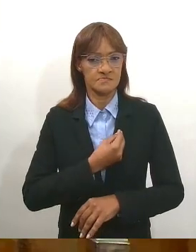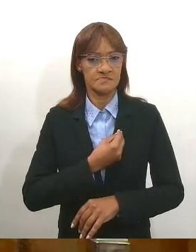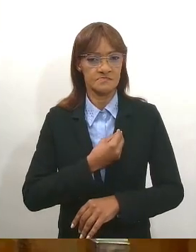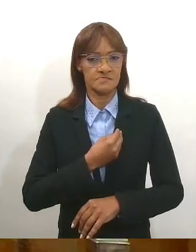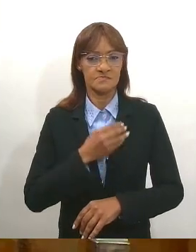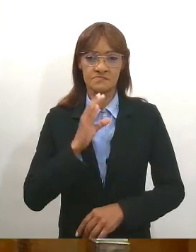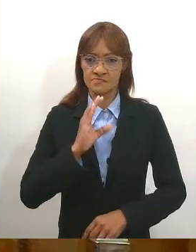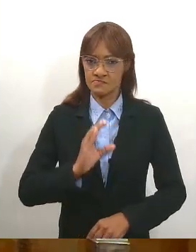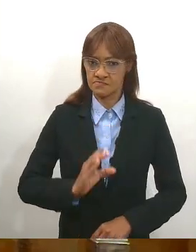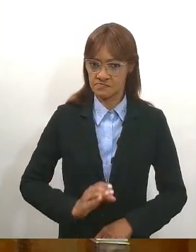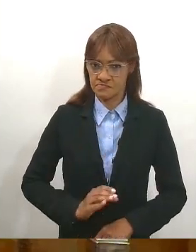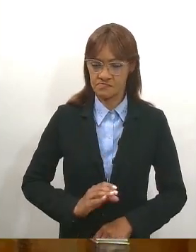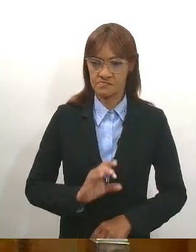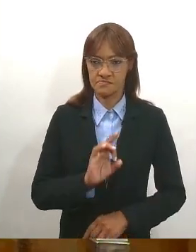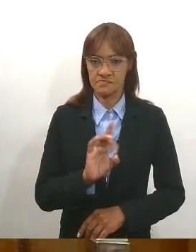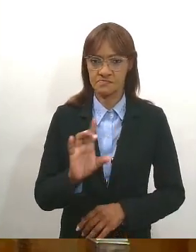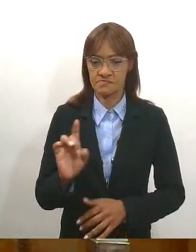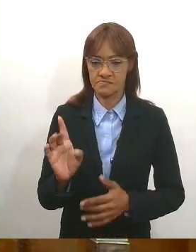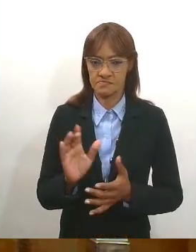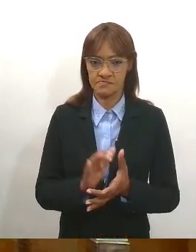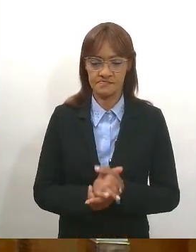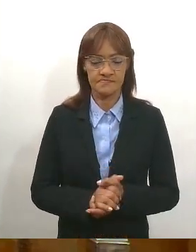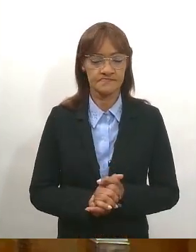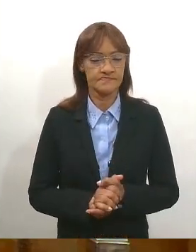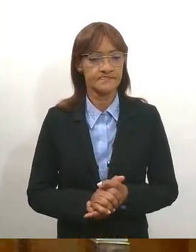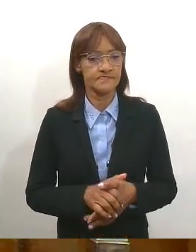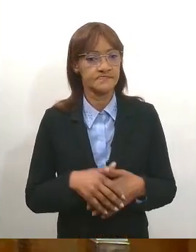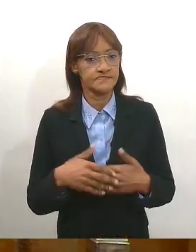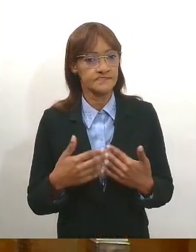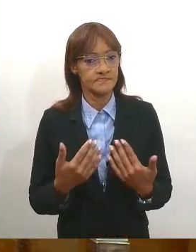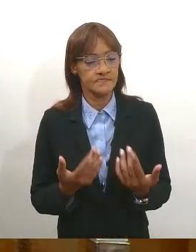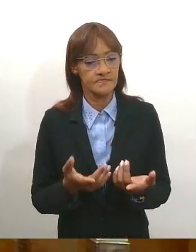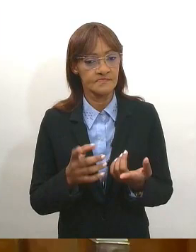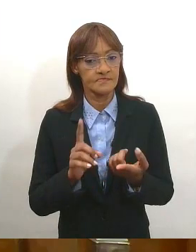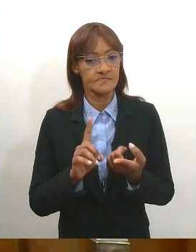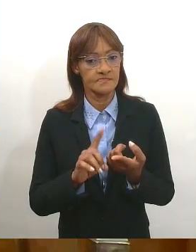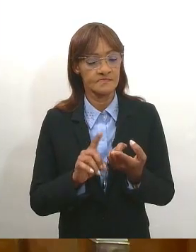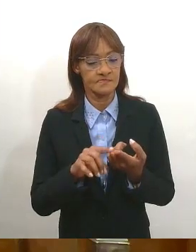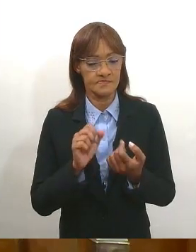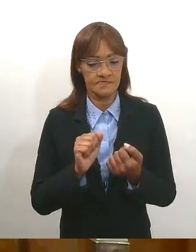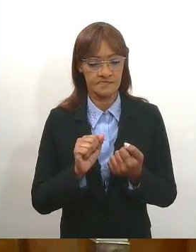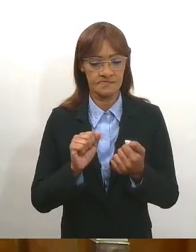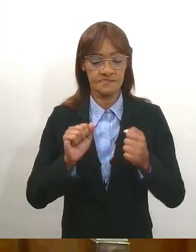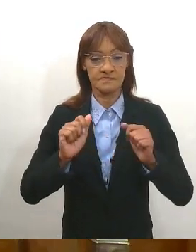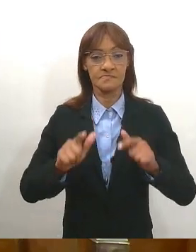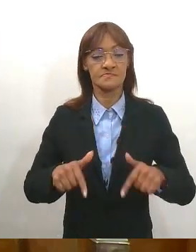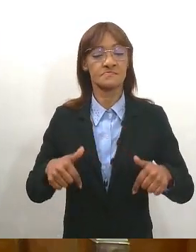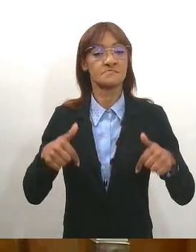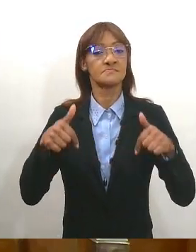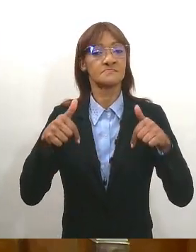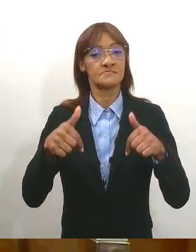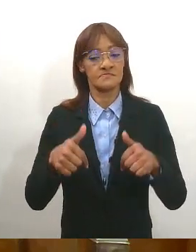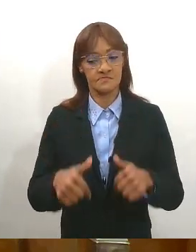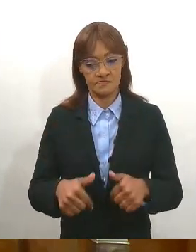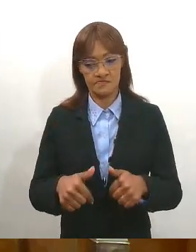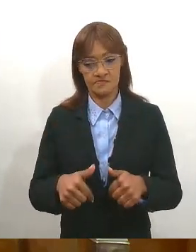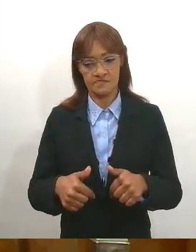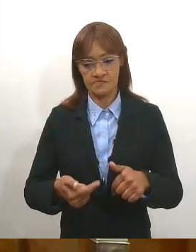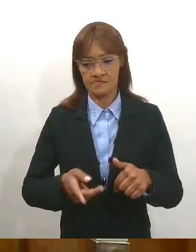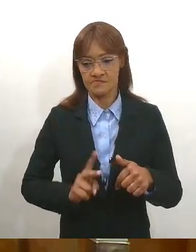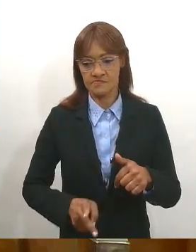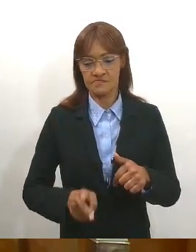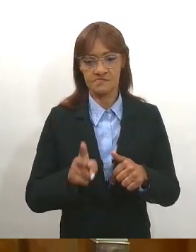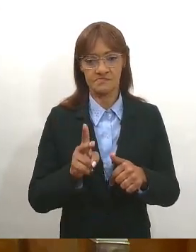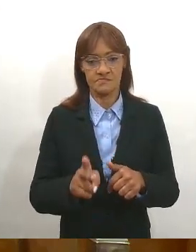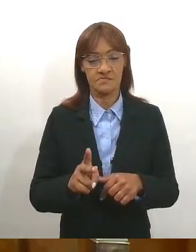Também, senhor presidente, a luta em defesa da reserva extrativista das Mangabeiras do Santa